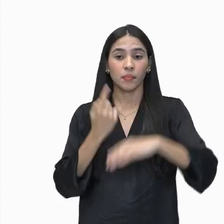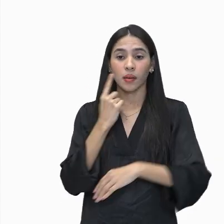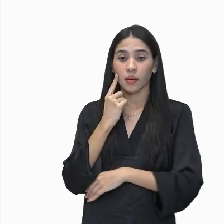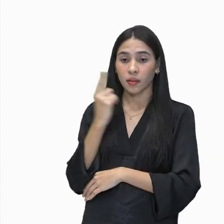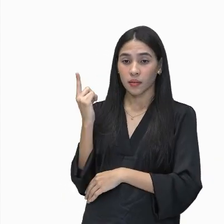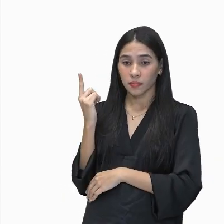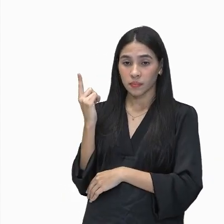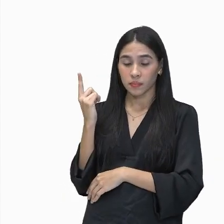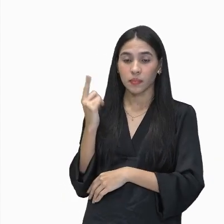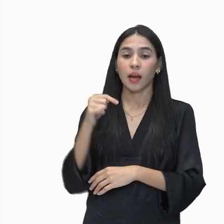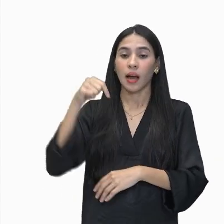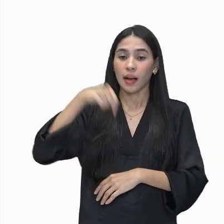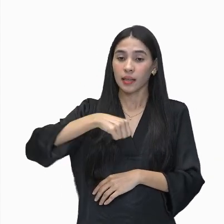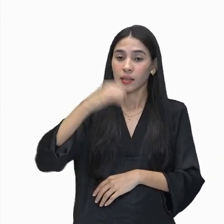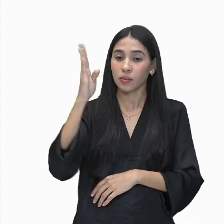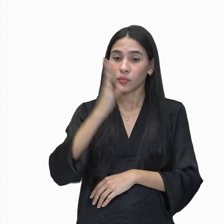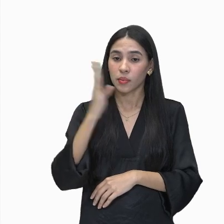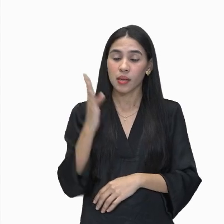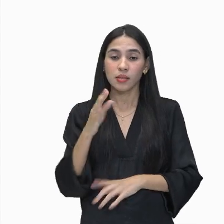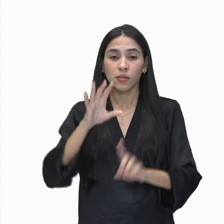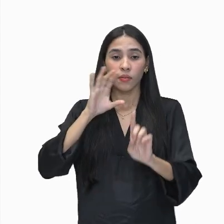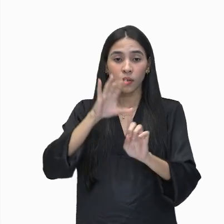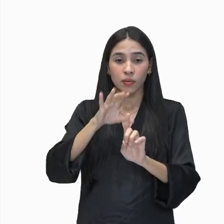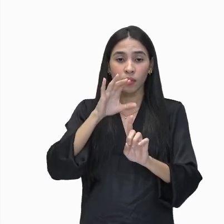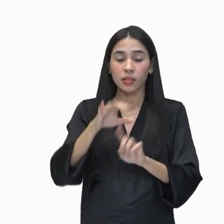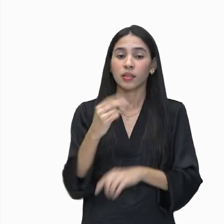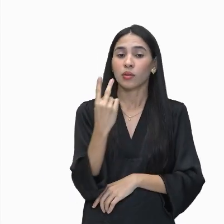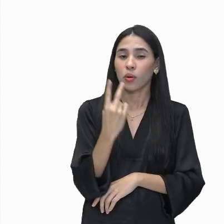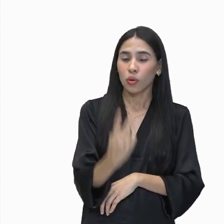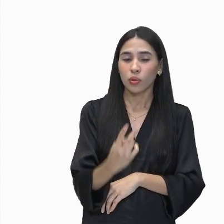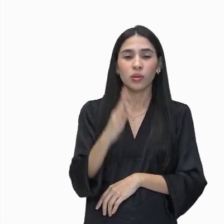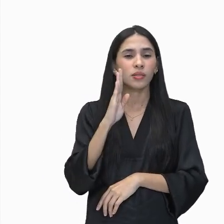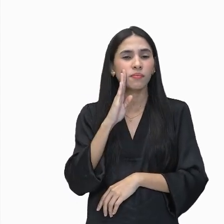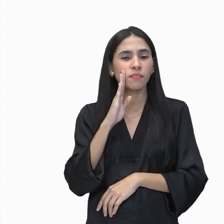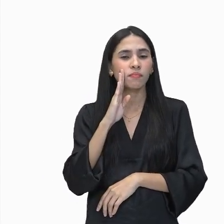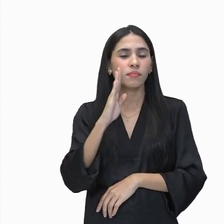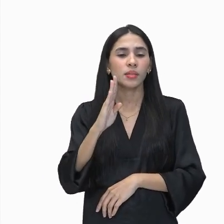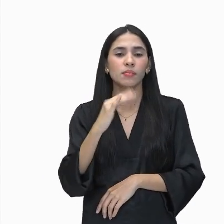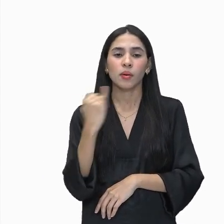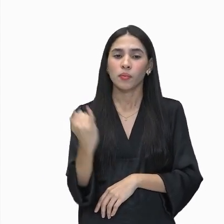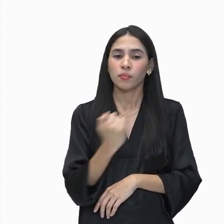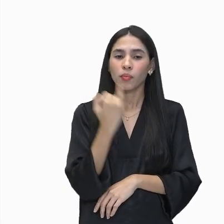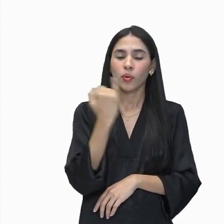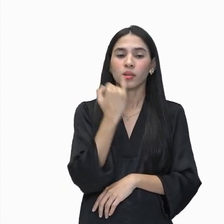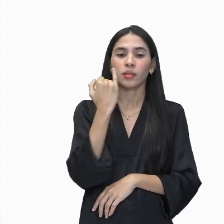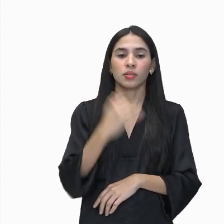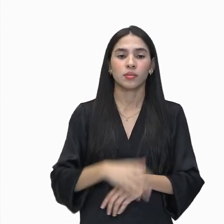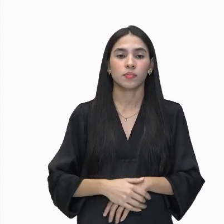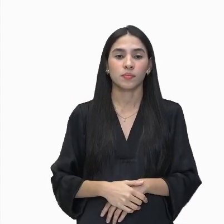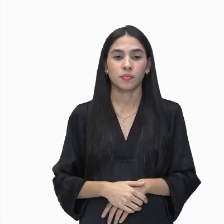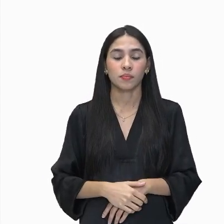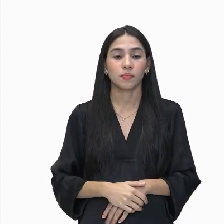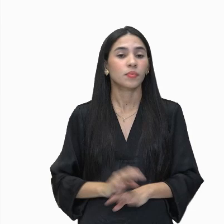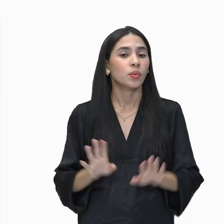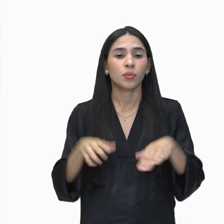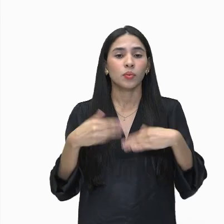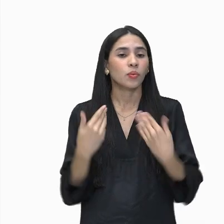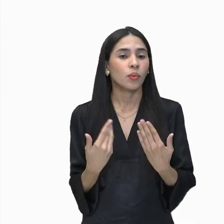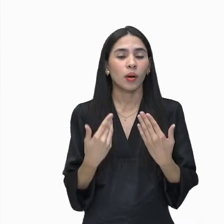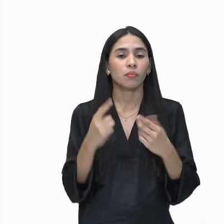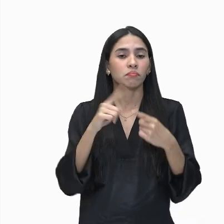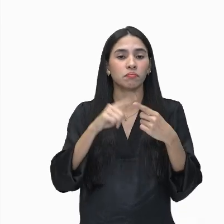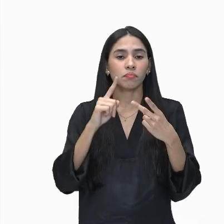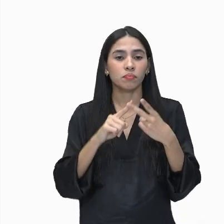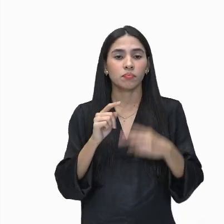Brasil, foi impulsionado por 2 fatores principais. E aí nós temos, quais são esses fatores?